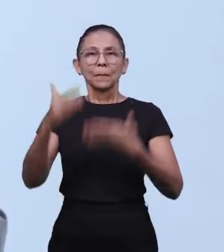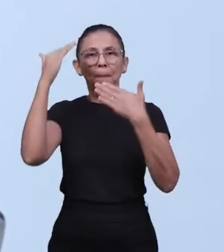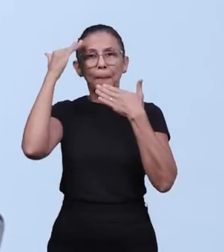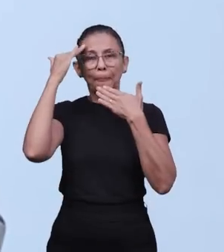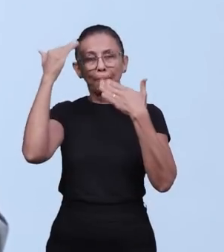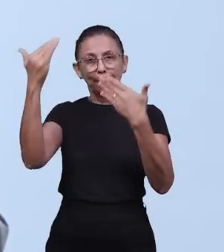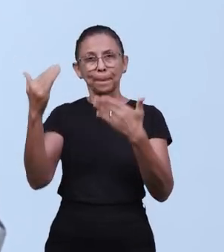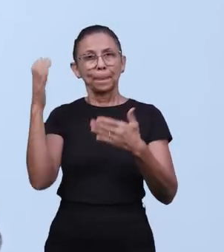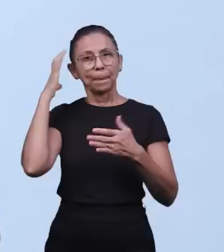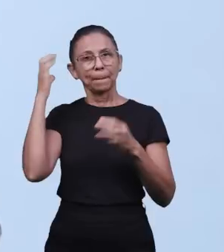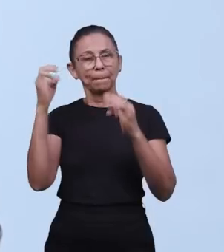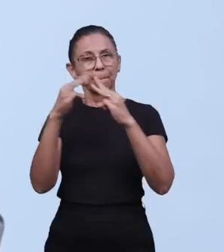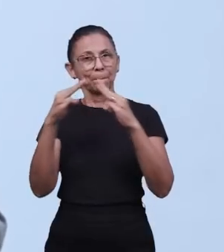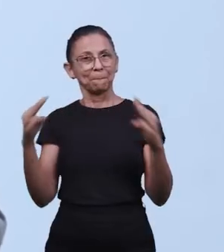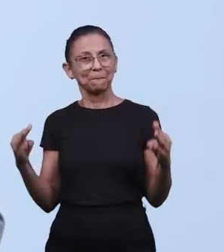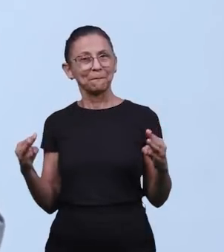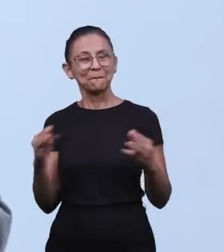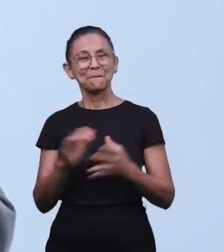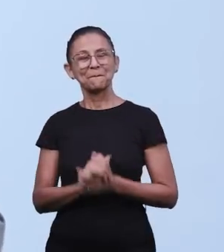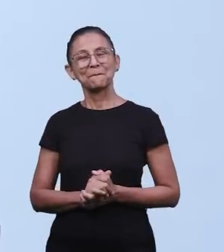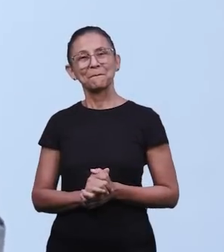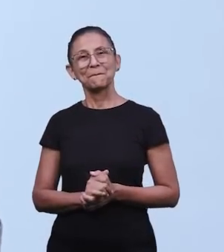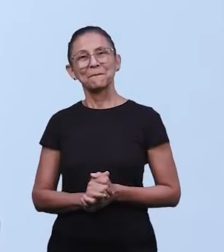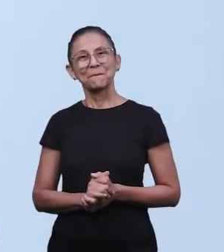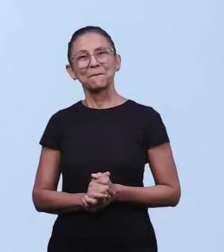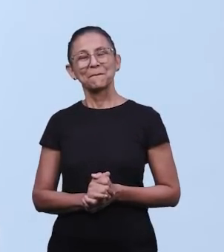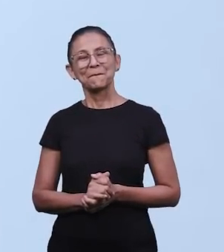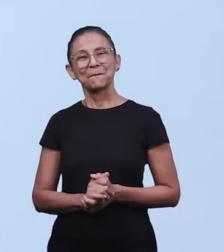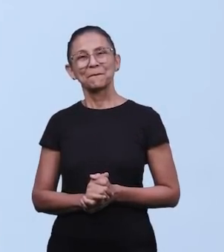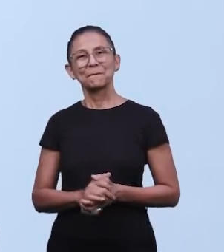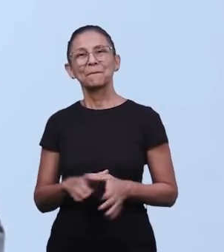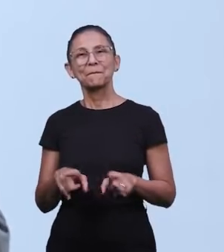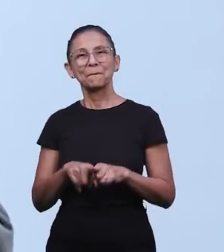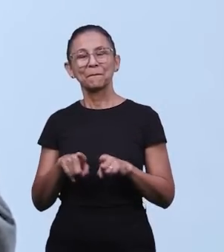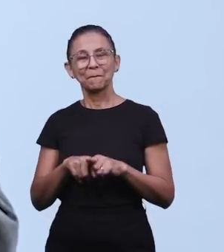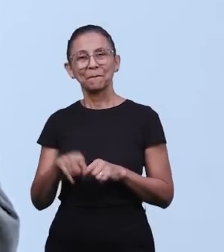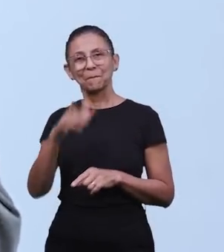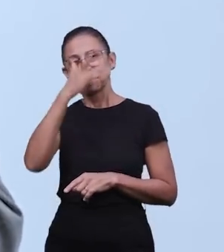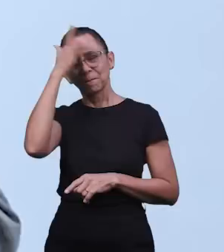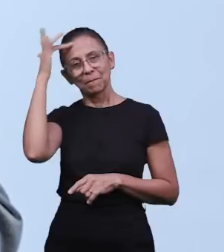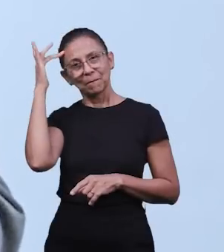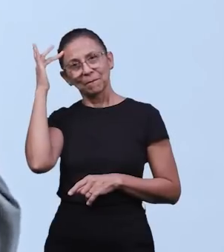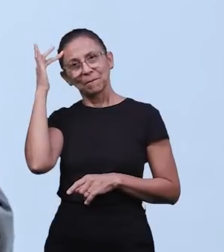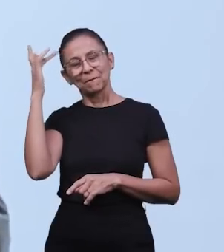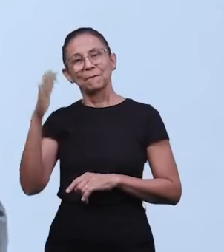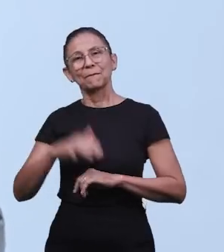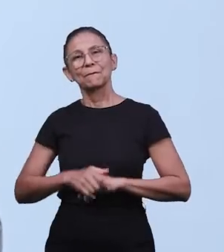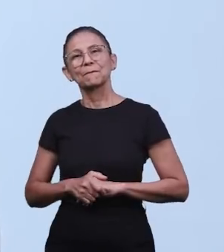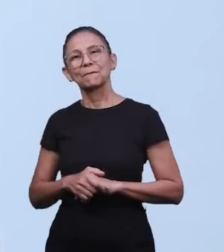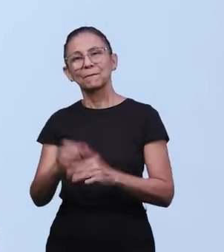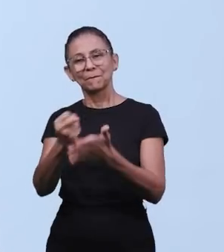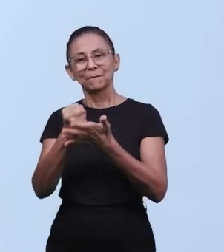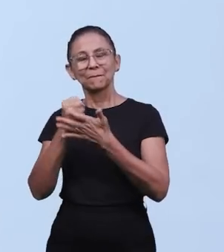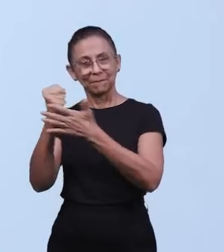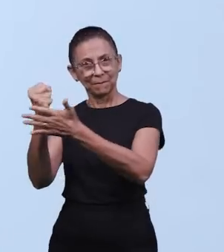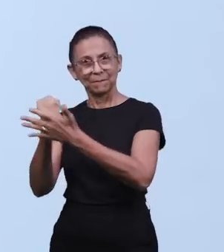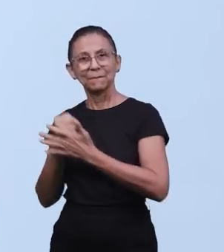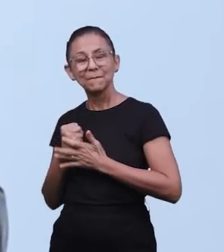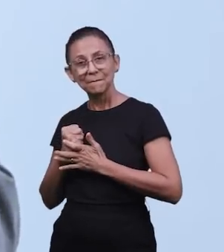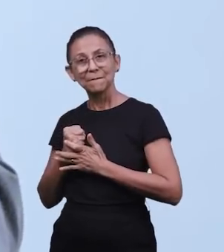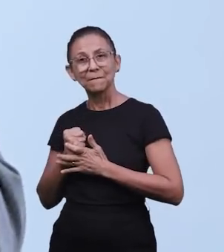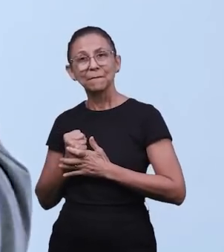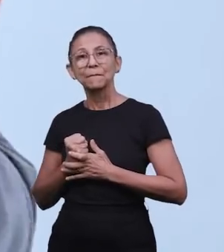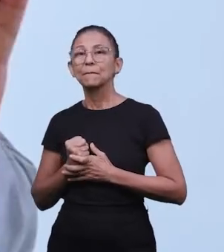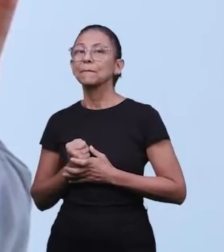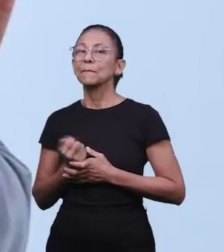aqueles que têm enviado esses registros, e reforçamos com os amados a necessidade de que esse envio seja feito em formato de